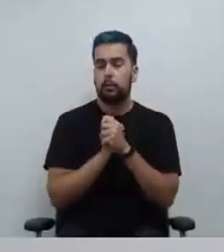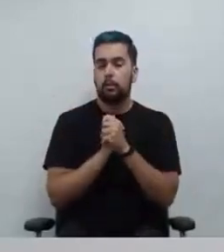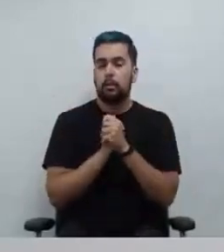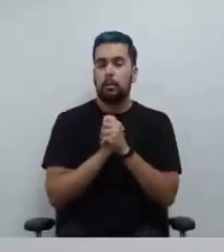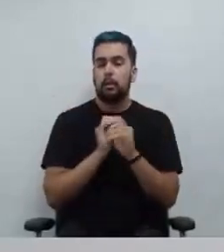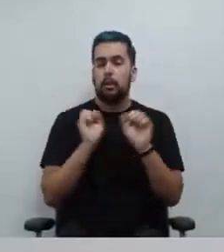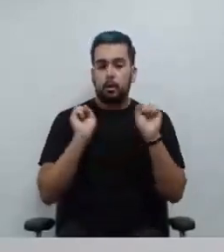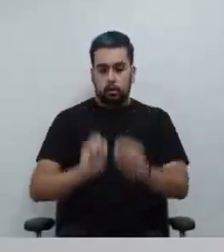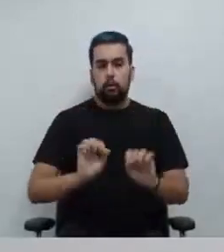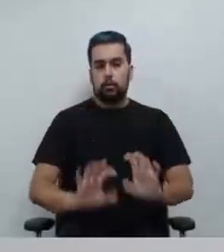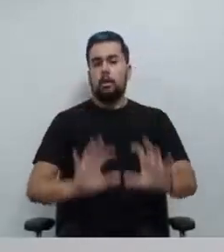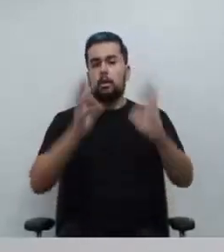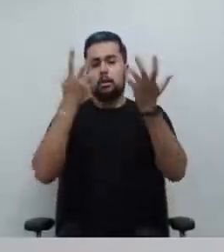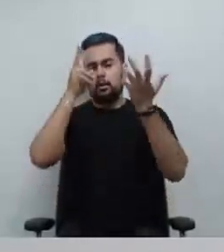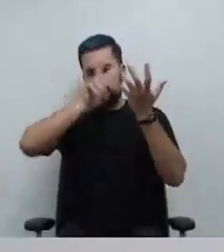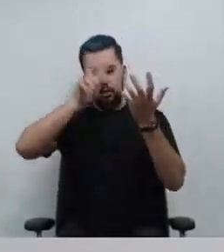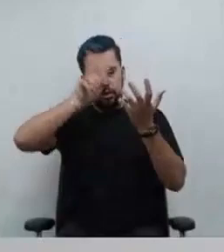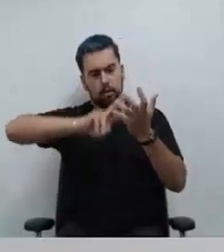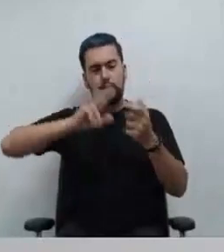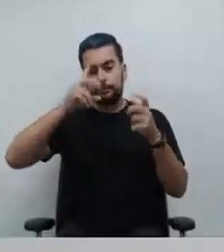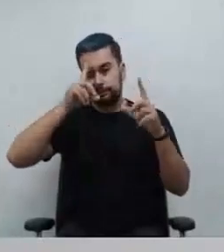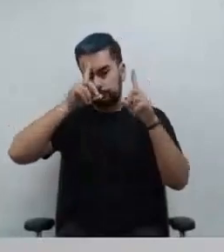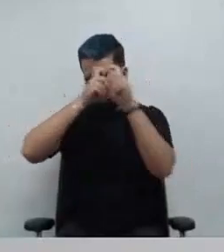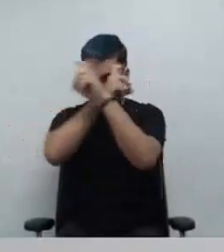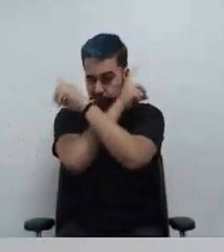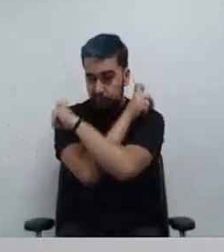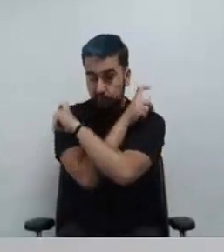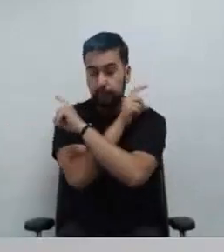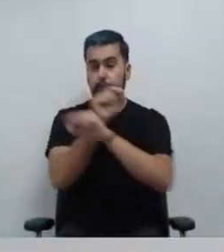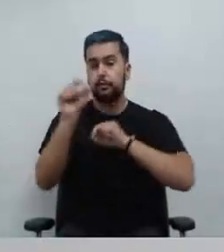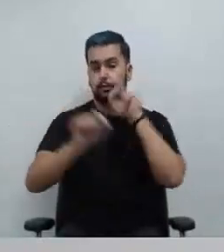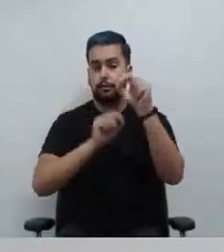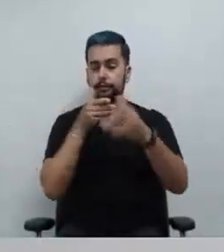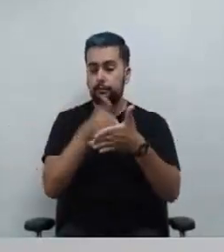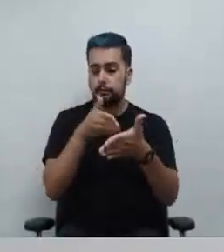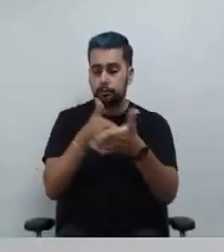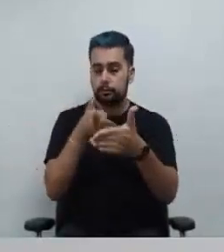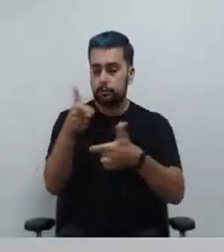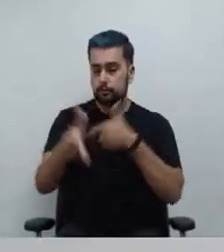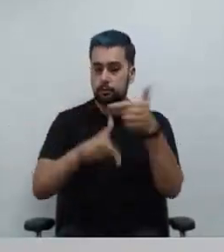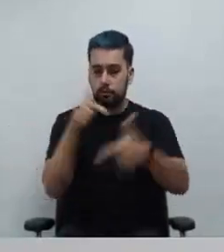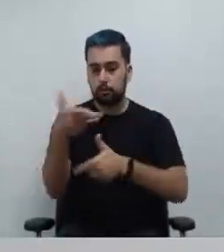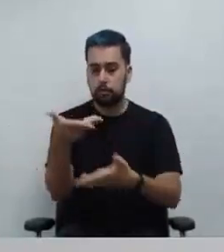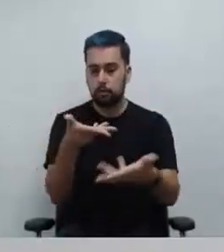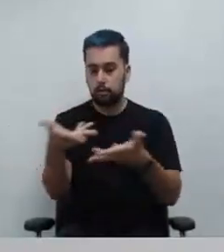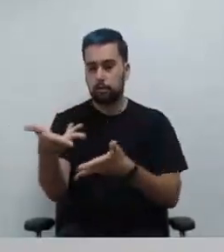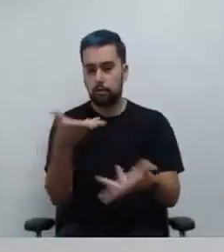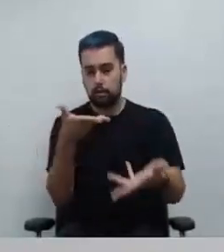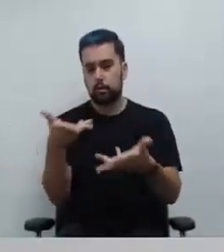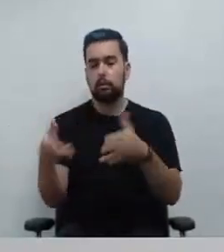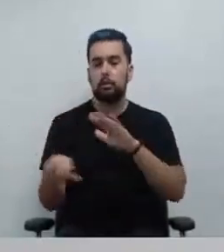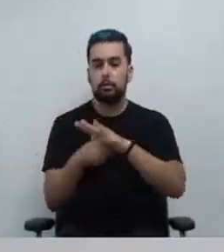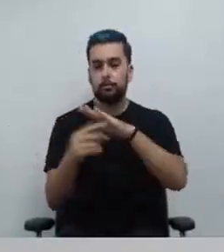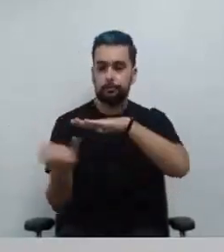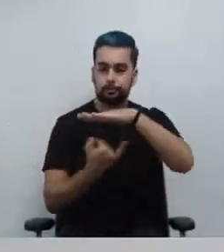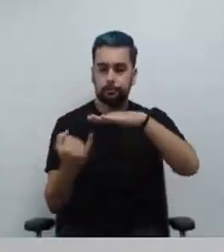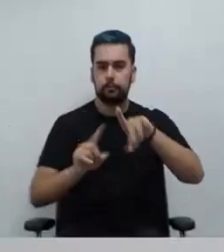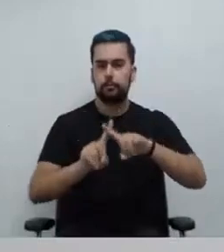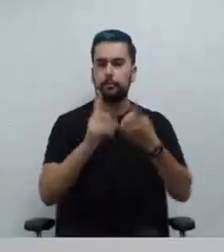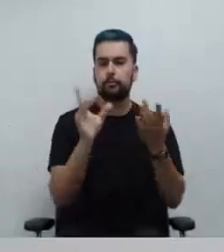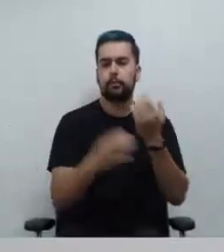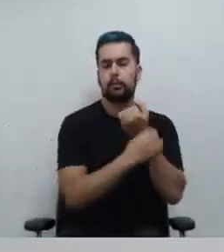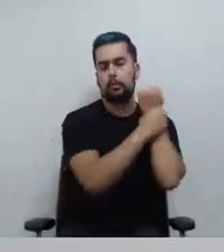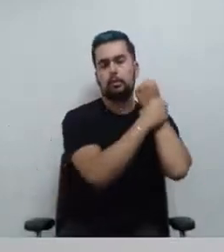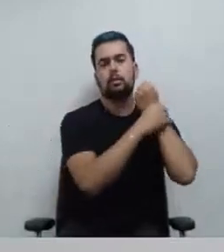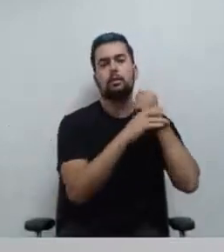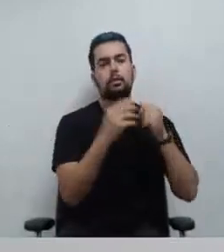possam eventualmente dificultar, engessar a atuação institucional. Mas, de fato, a segurança